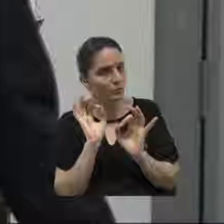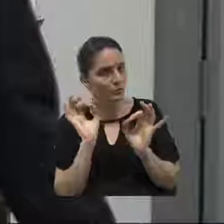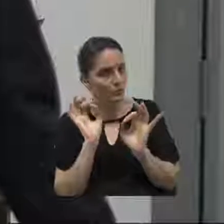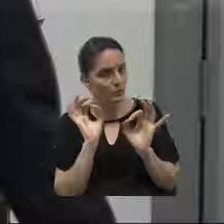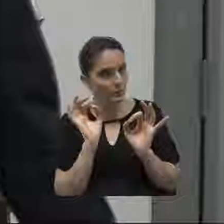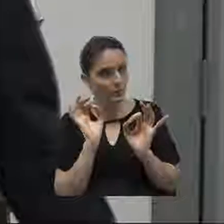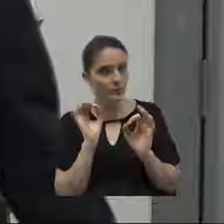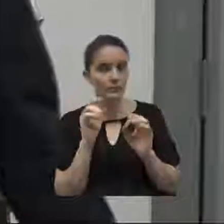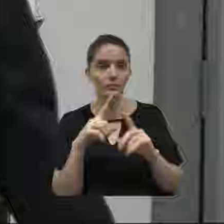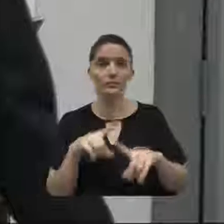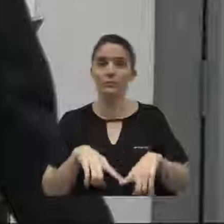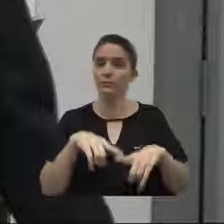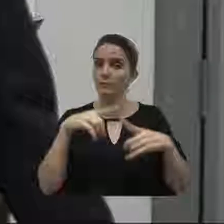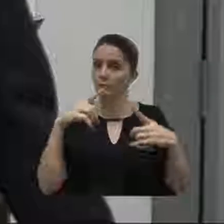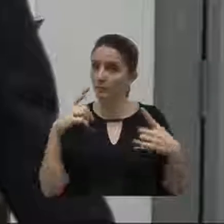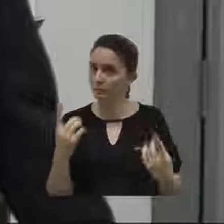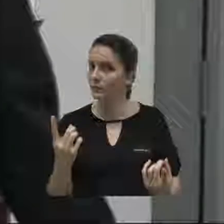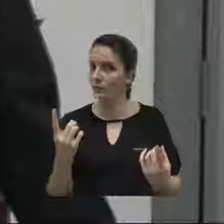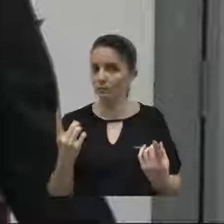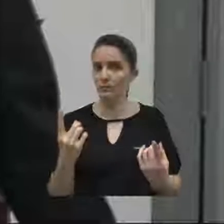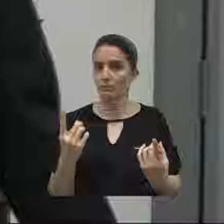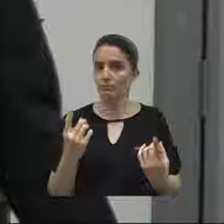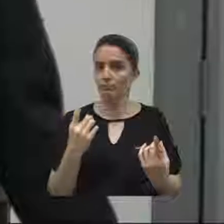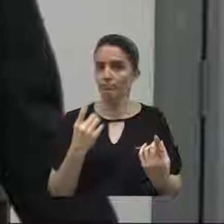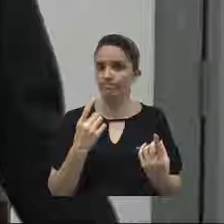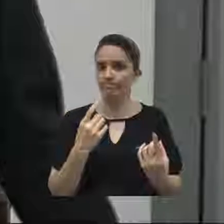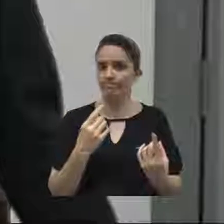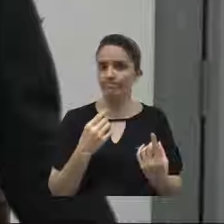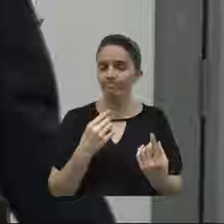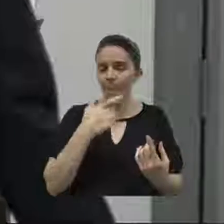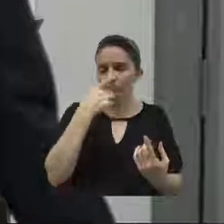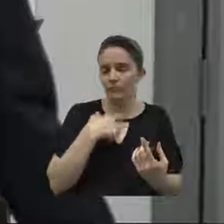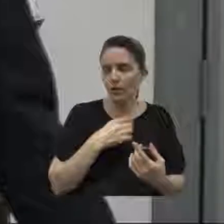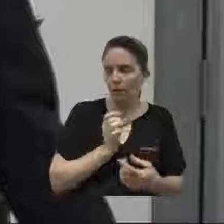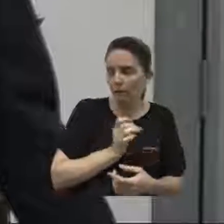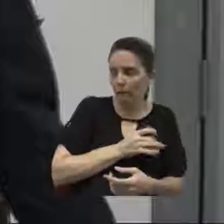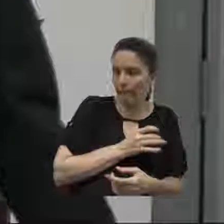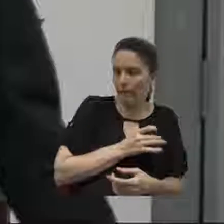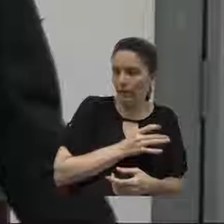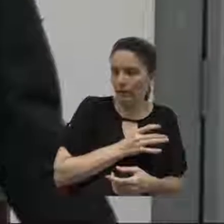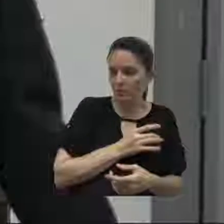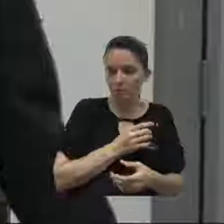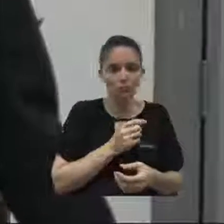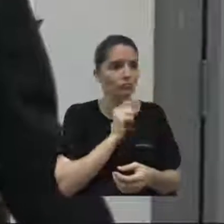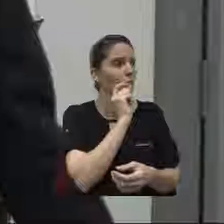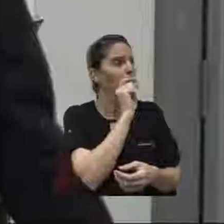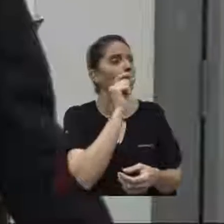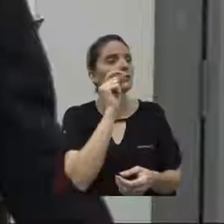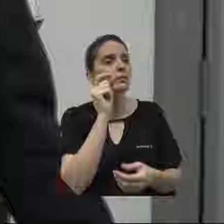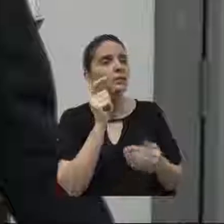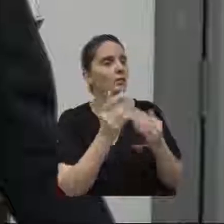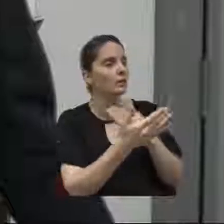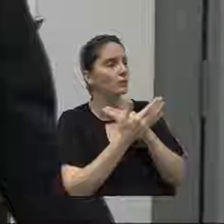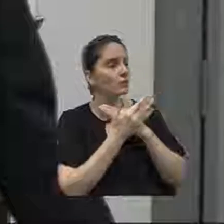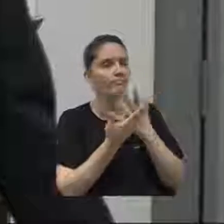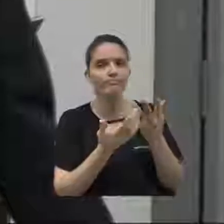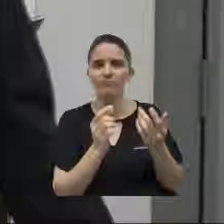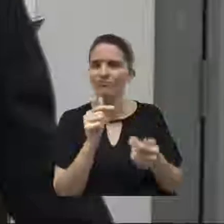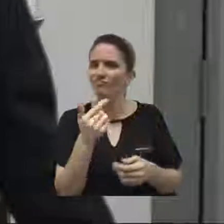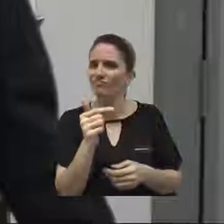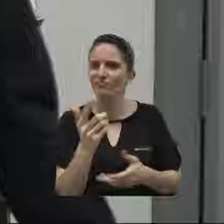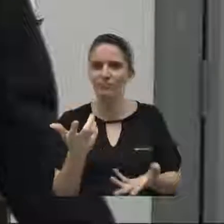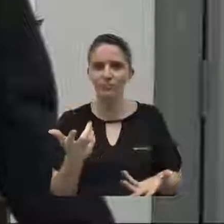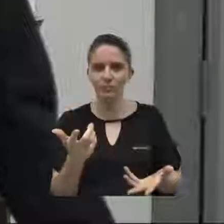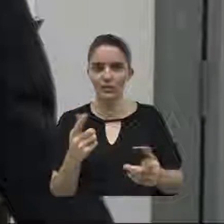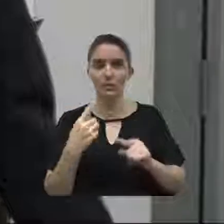agravantes, alarmantes, porém ela se viu desamparada, pois não tinha a quem recorrer, visto que muitas vezes pelo avançar